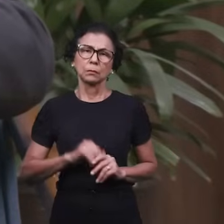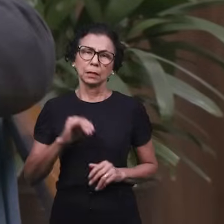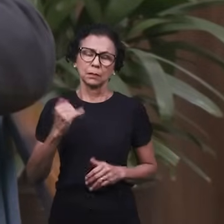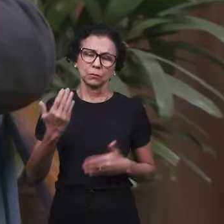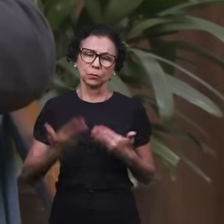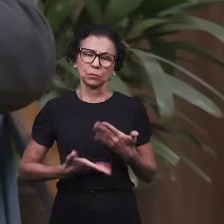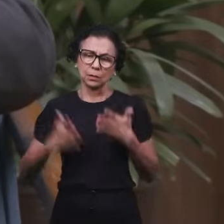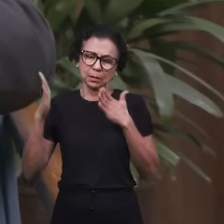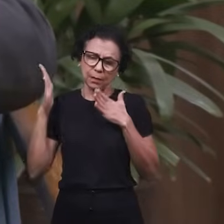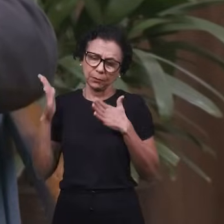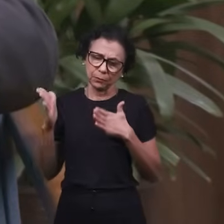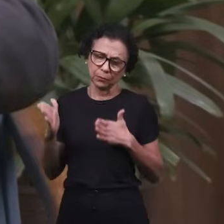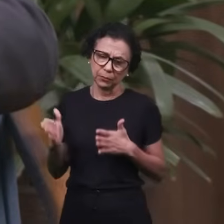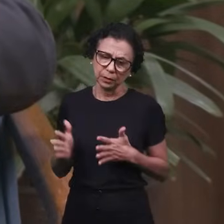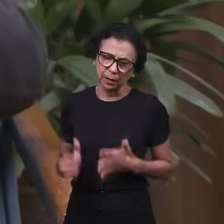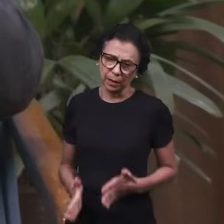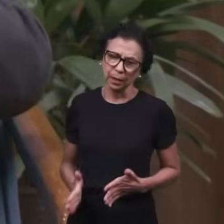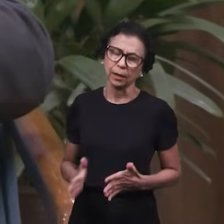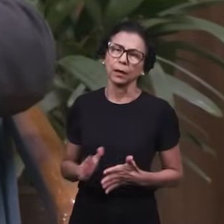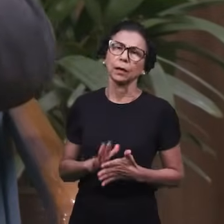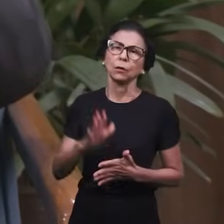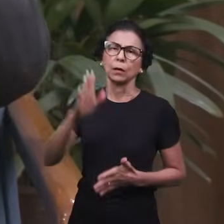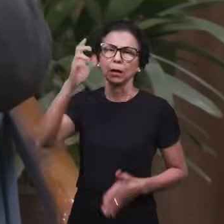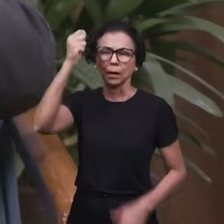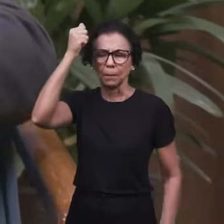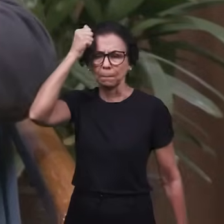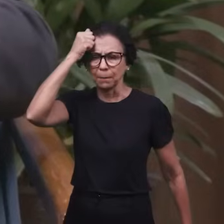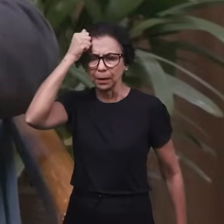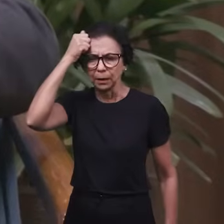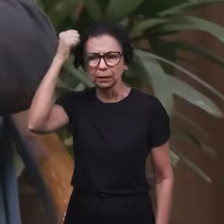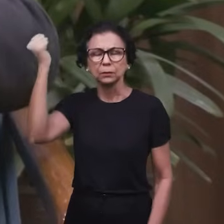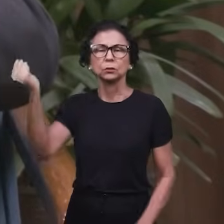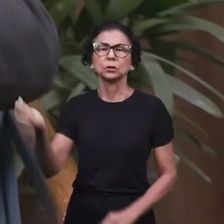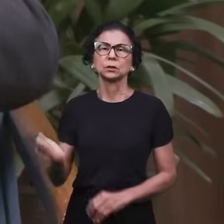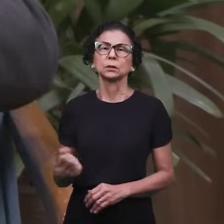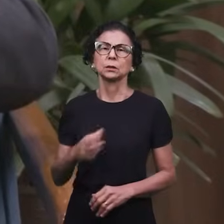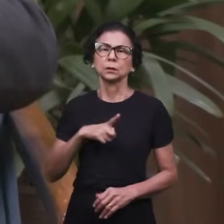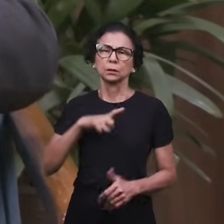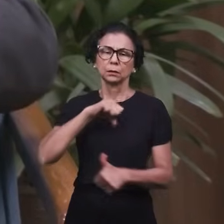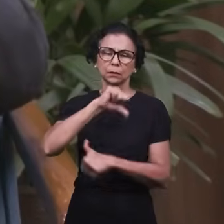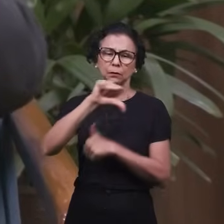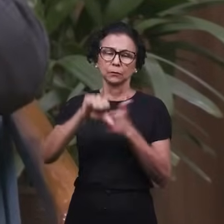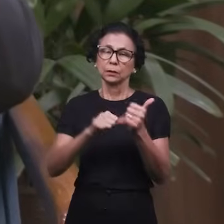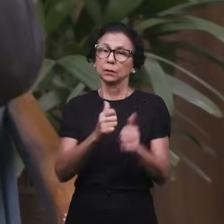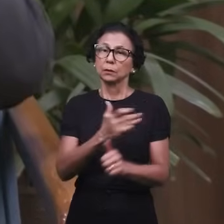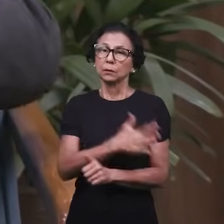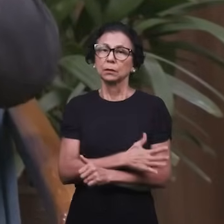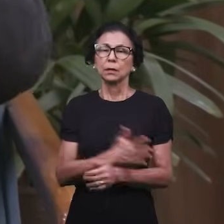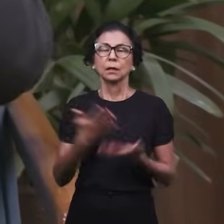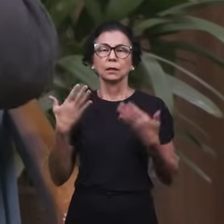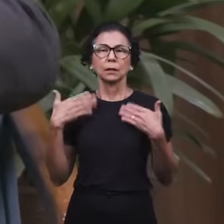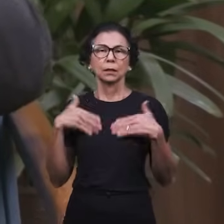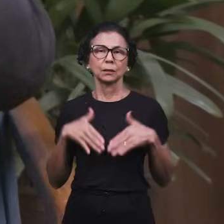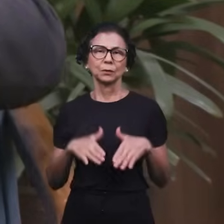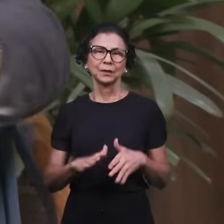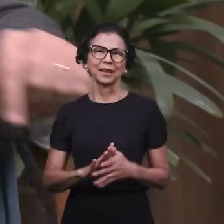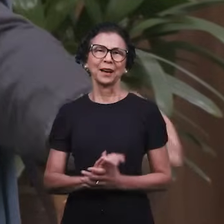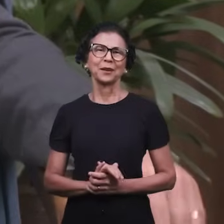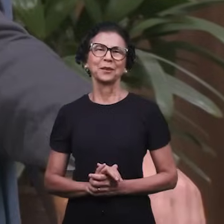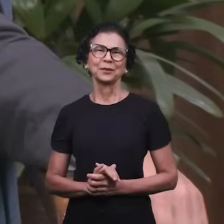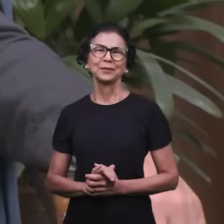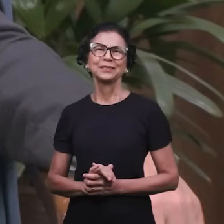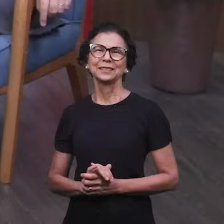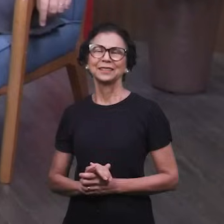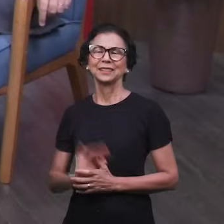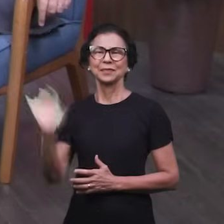processo de arrependimento, de uma nova vida, ele naturalmente recebe o dom do